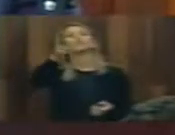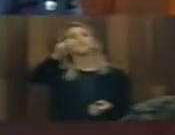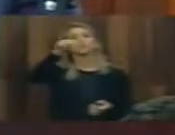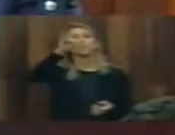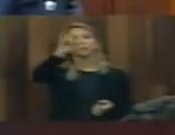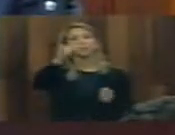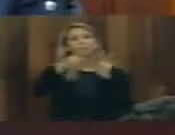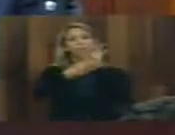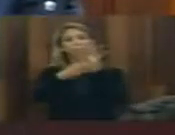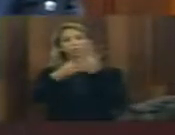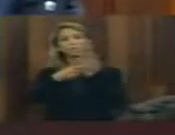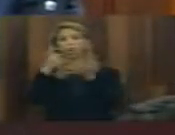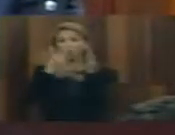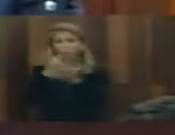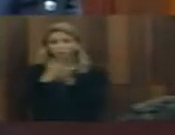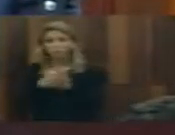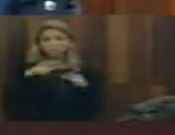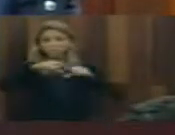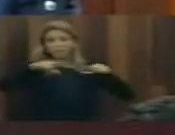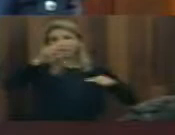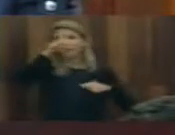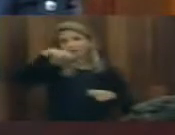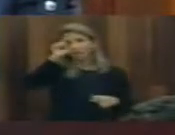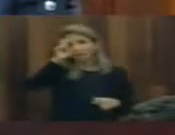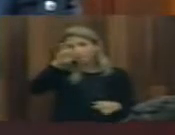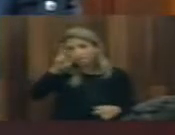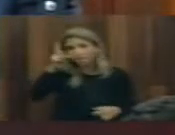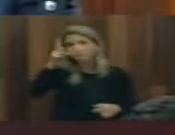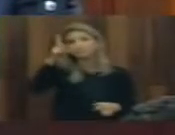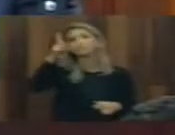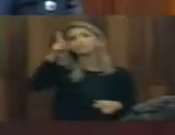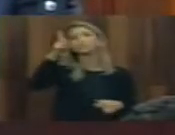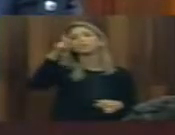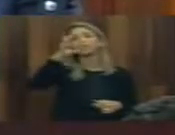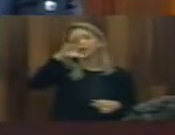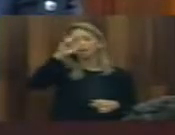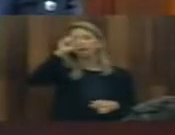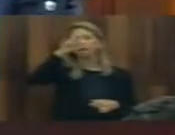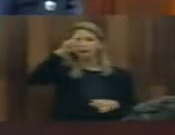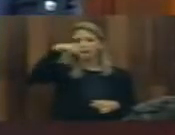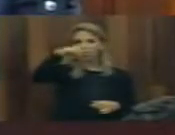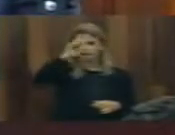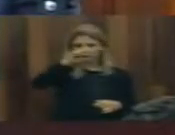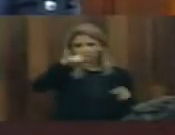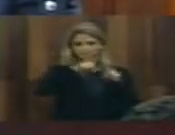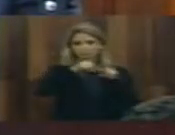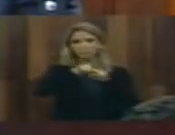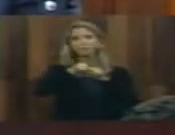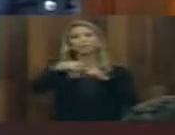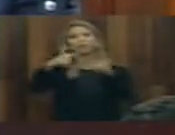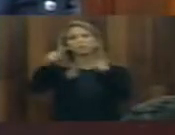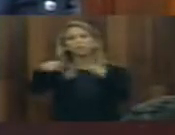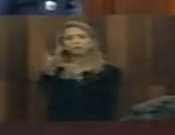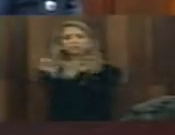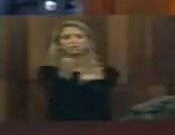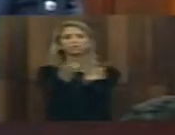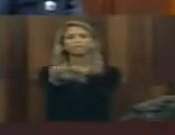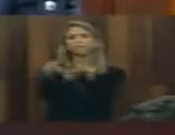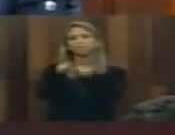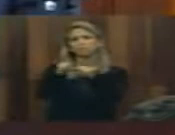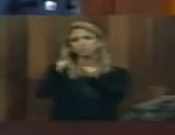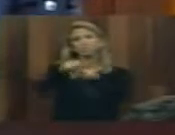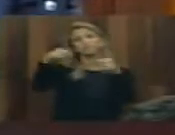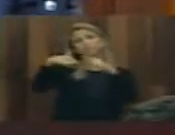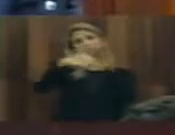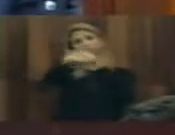cobrança de taxa para emissão de carnê ou boleto por lojas, concessionárias, imobiliárias, instituições financeiras situadas no município de